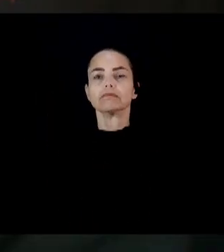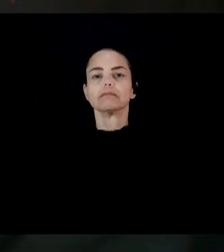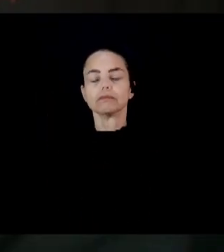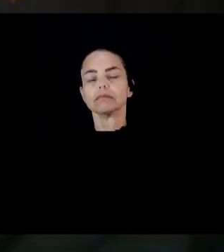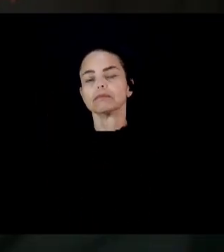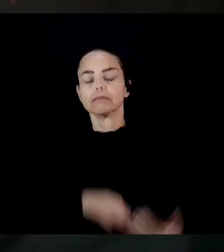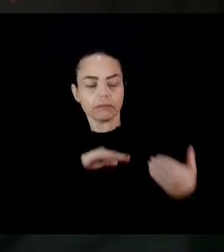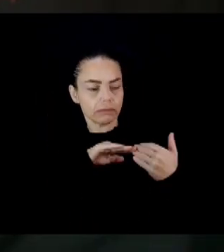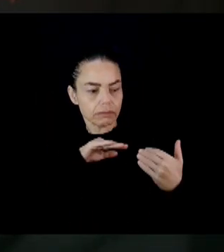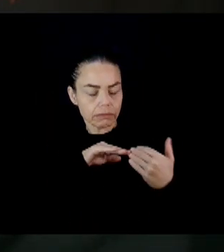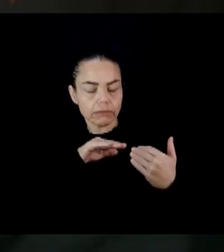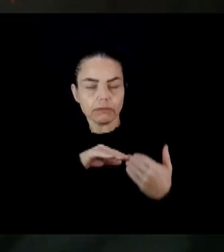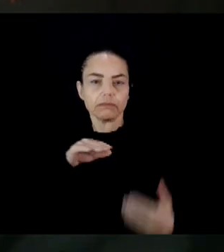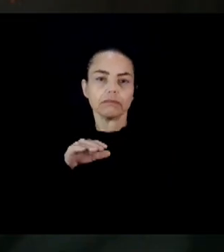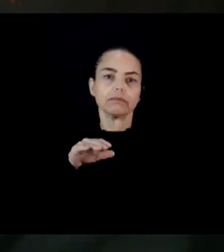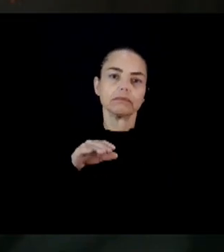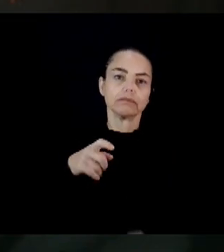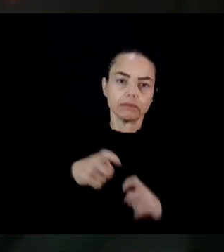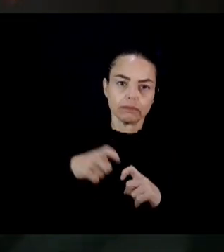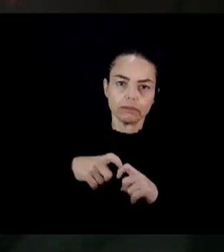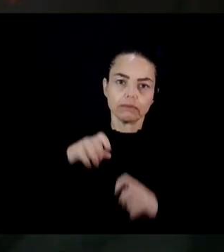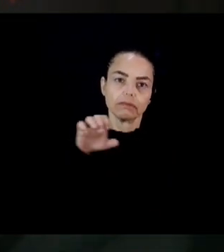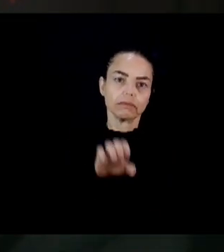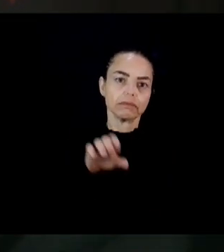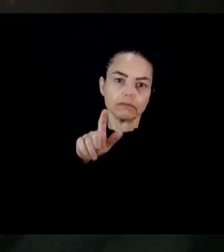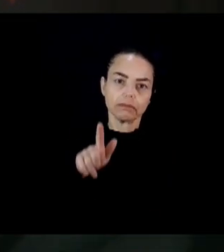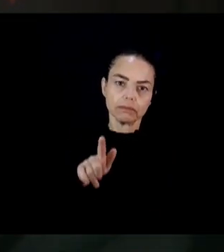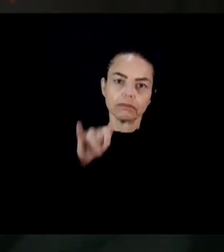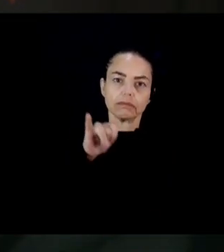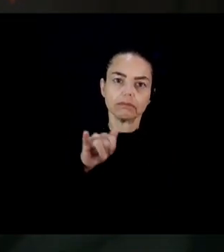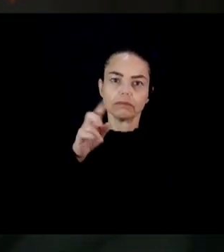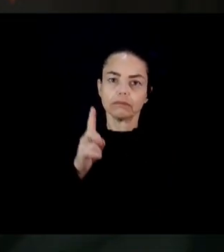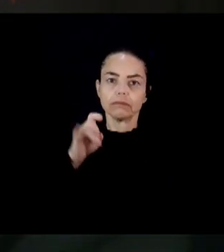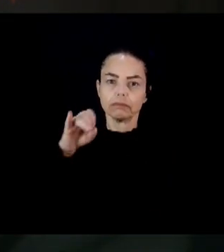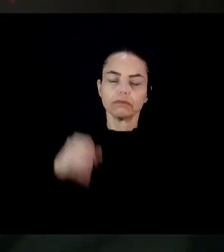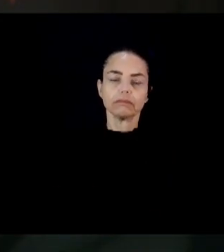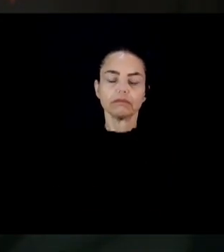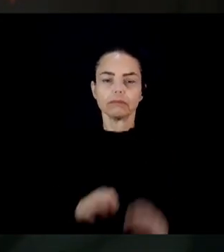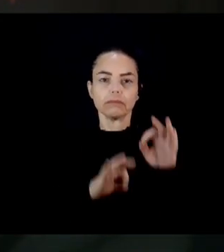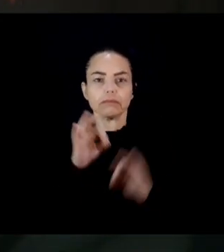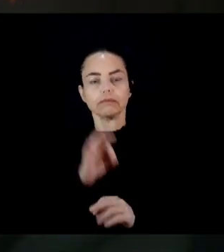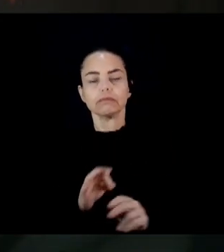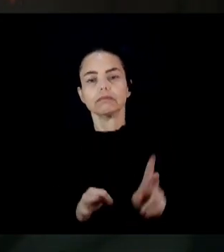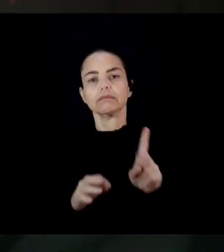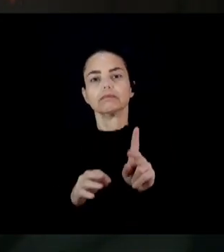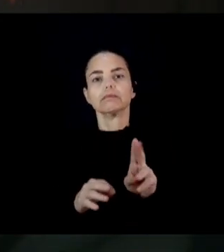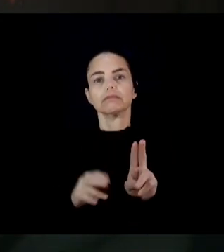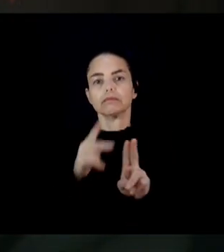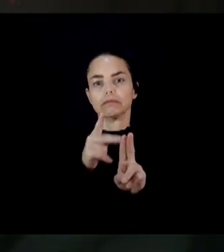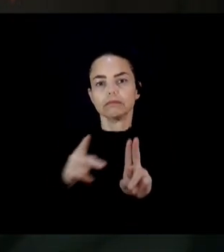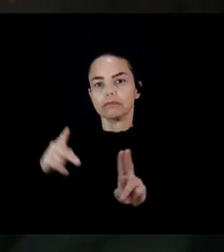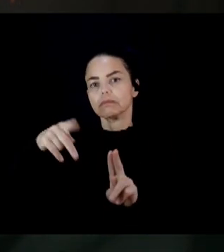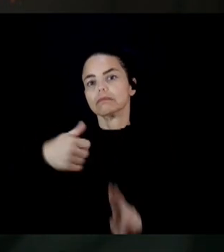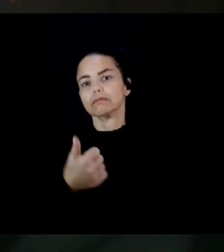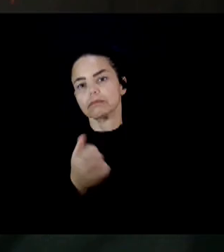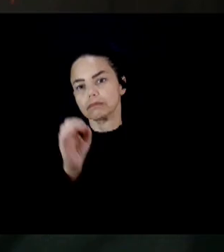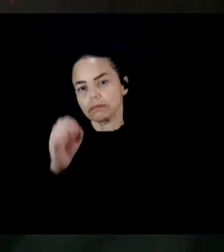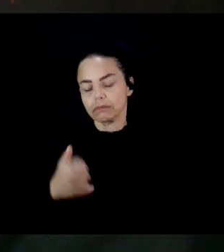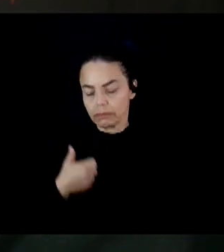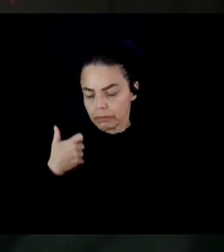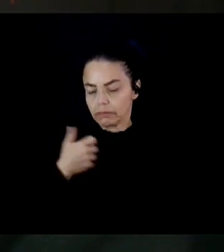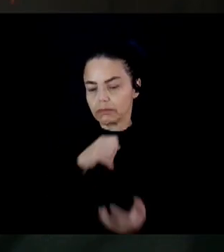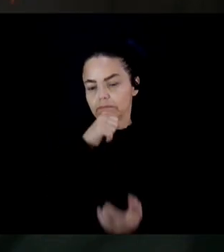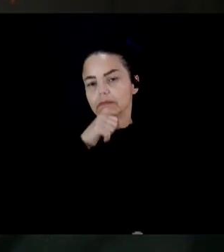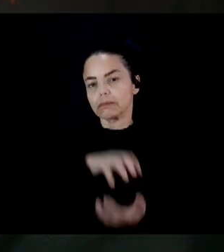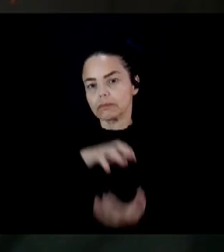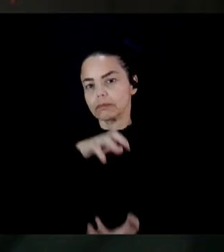com o Dr. Egídio, ele é médico coordenador do programa USP 60, é um programa bem interessante. Ele fez